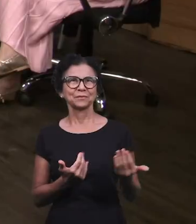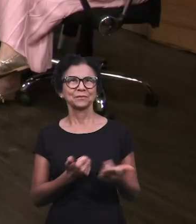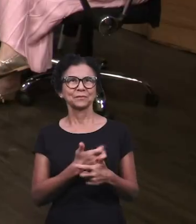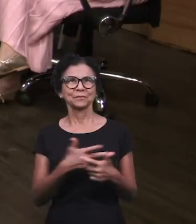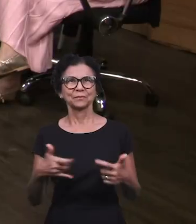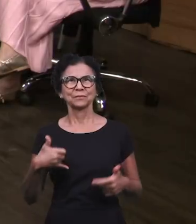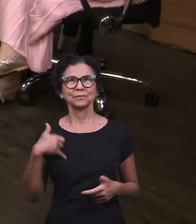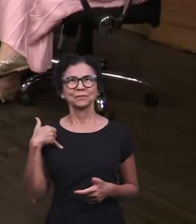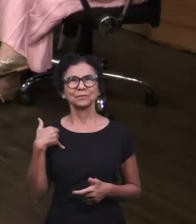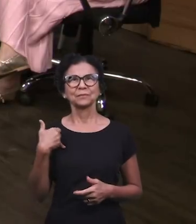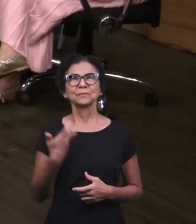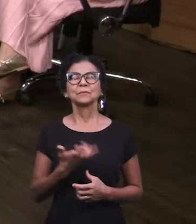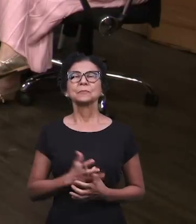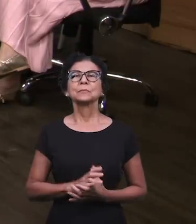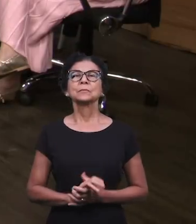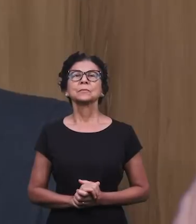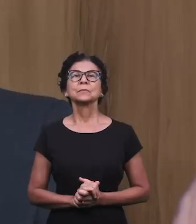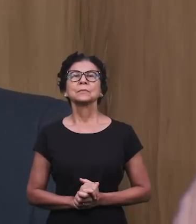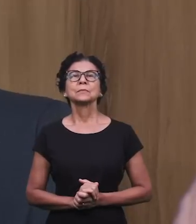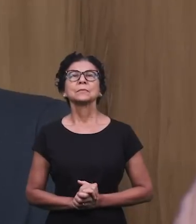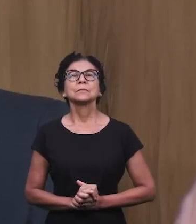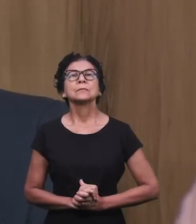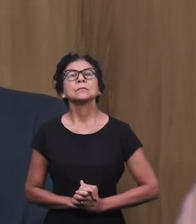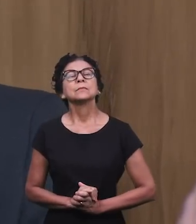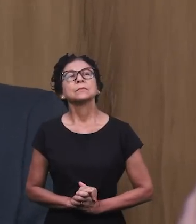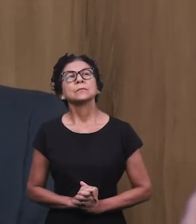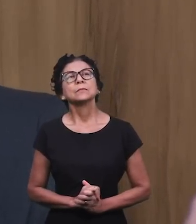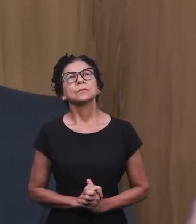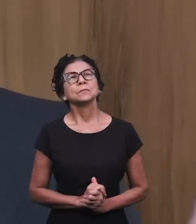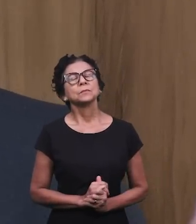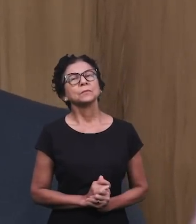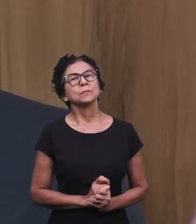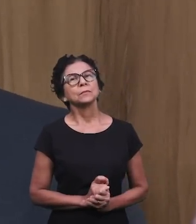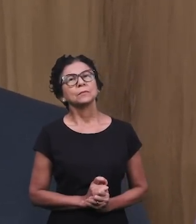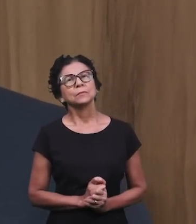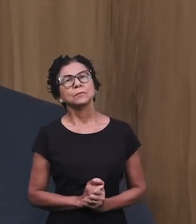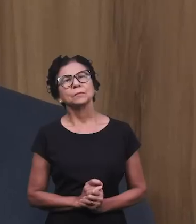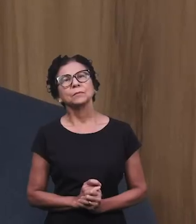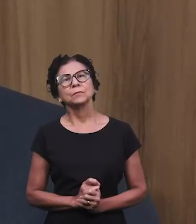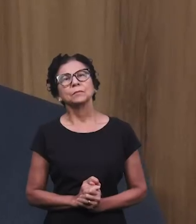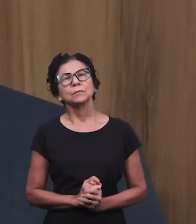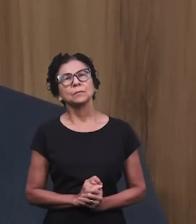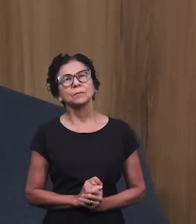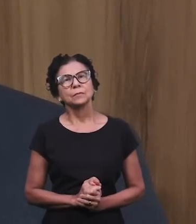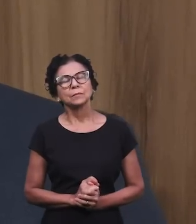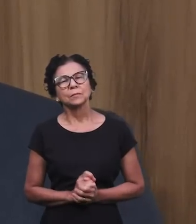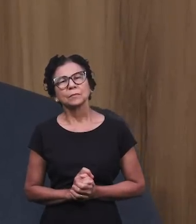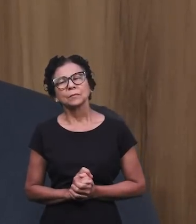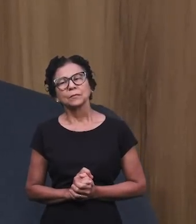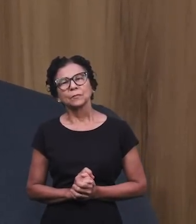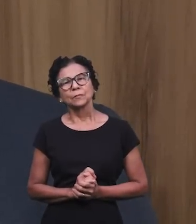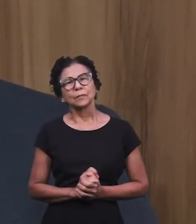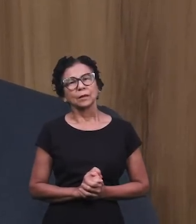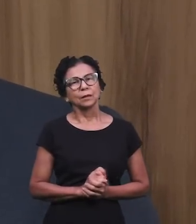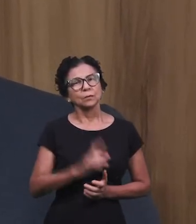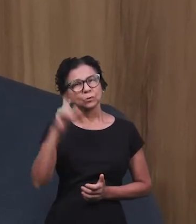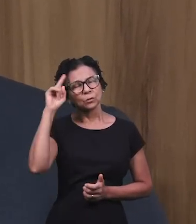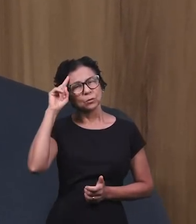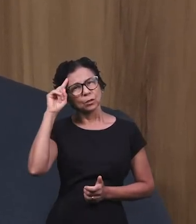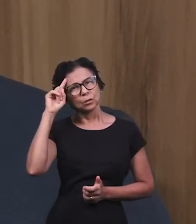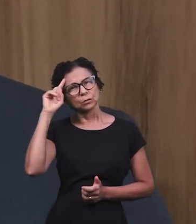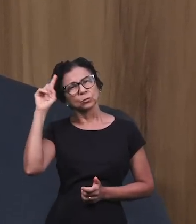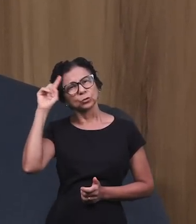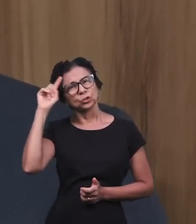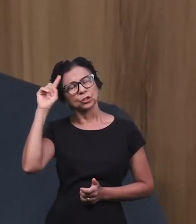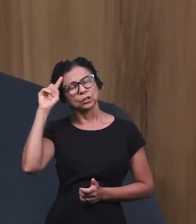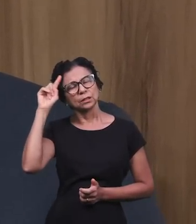A minha pergunta, assim, nós sabemos que na nossa vida nós temos que lidar, né, com esse sentimento. Esse